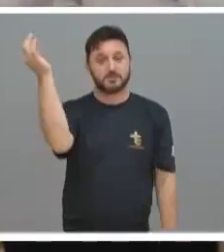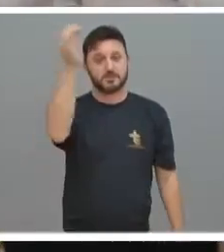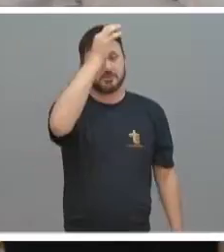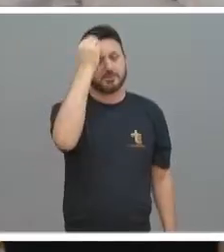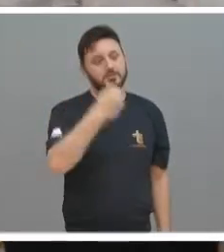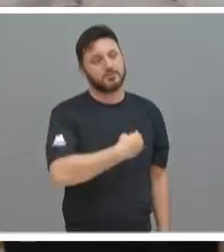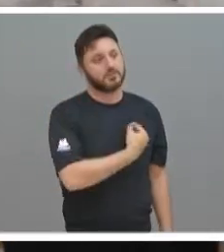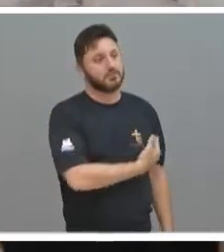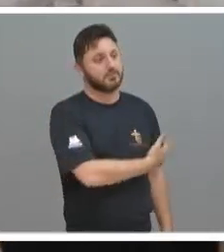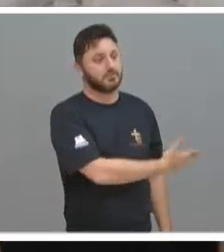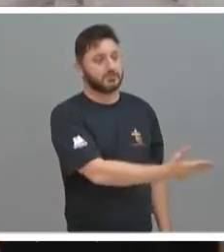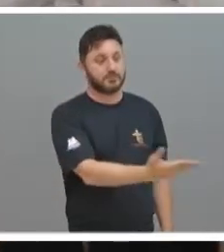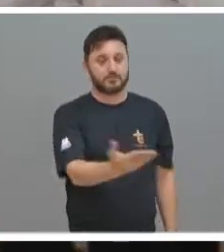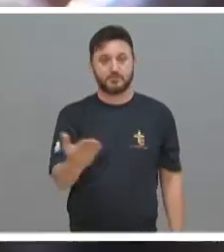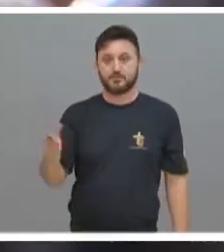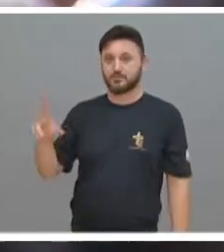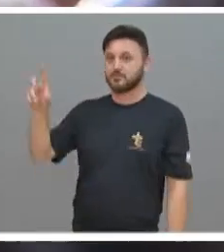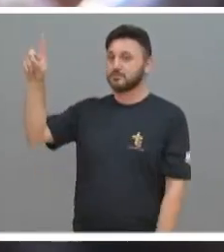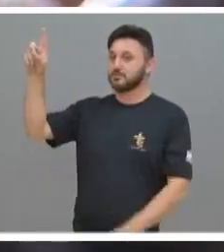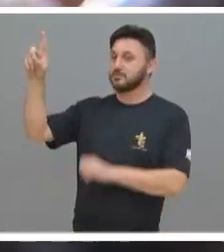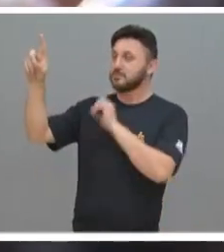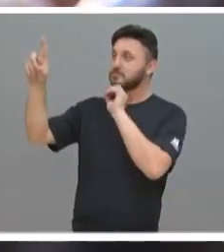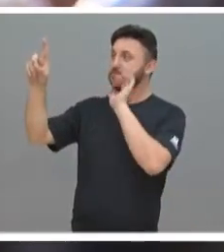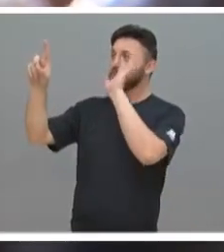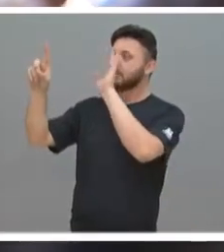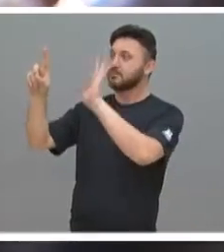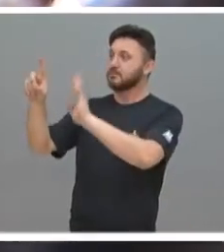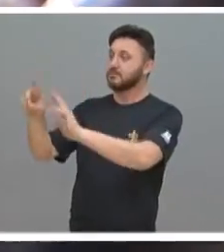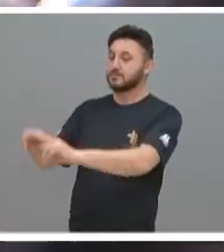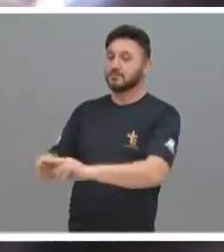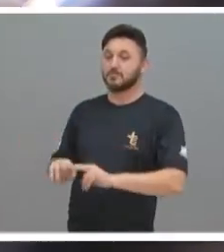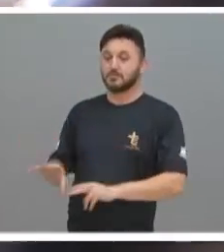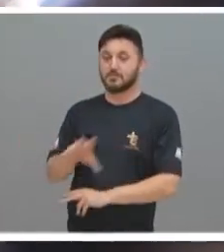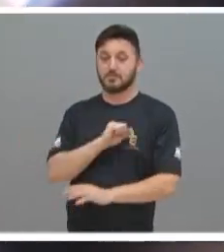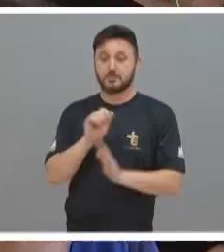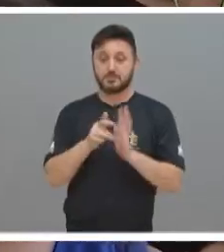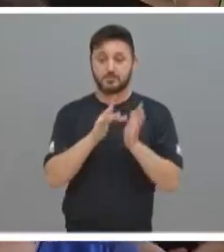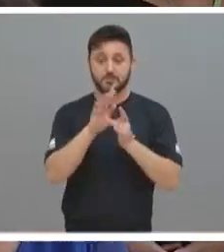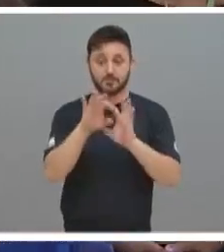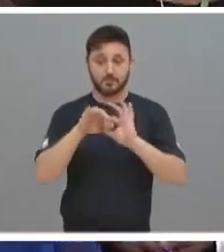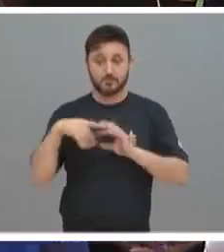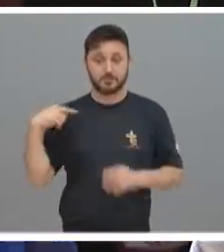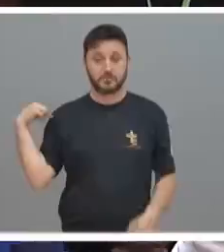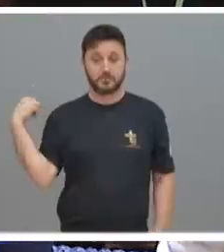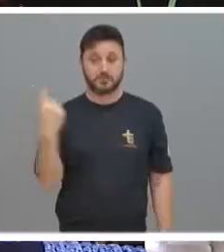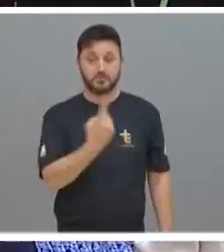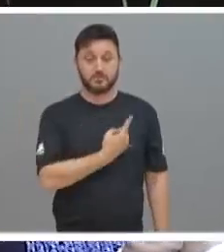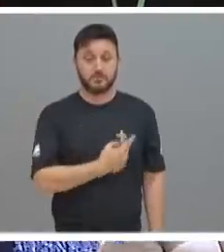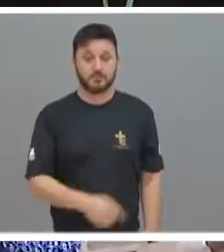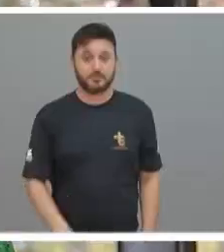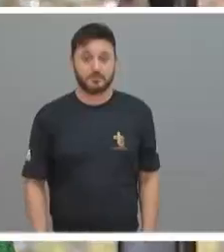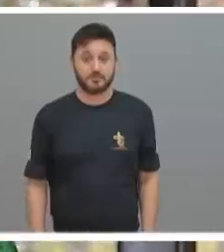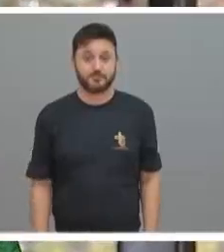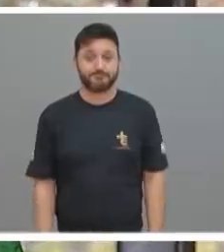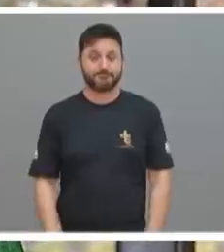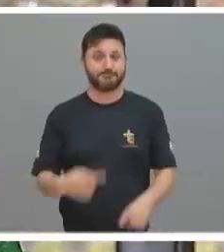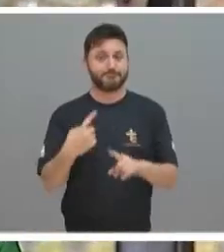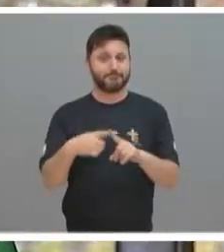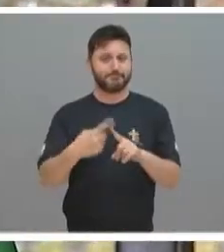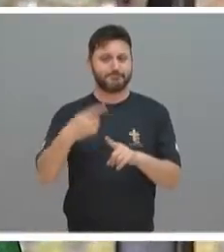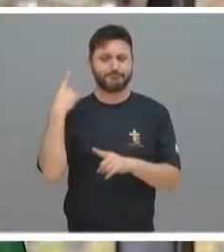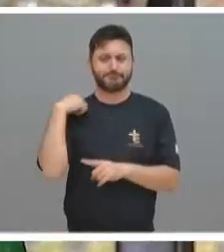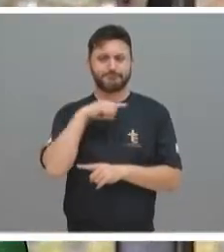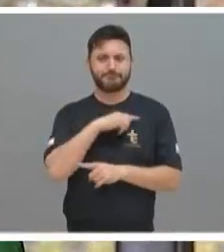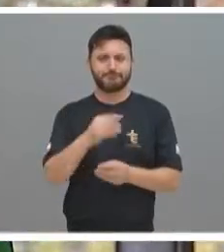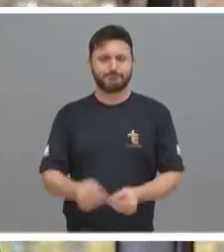com todos vocês. Bendito seja Deus que nos reuniu no amor de Cristo. Para bem